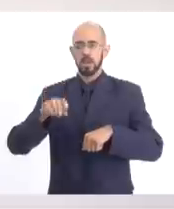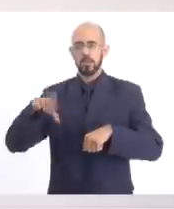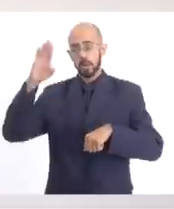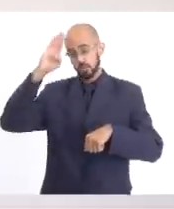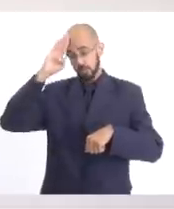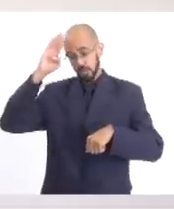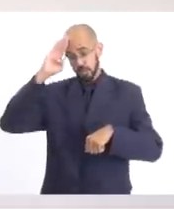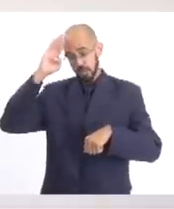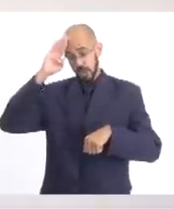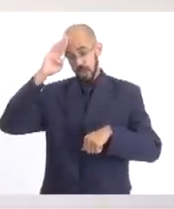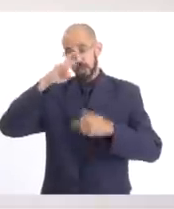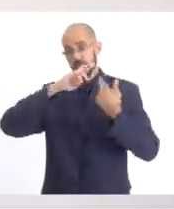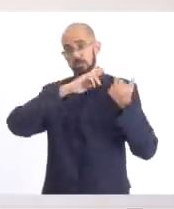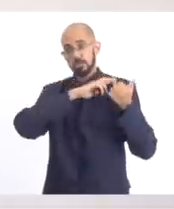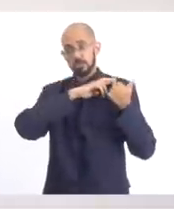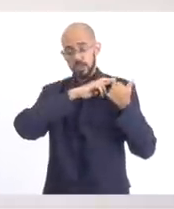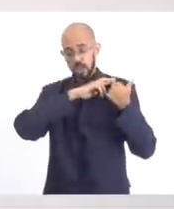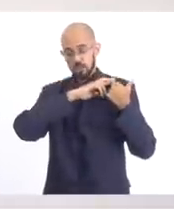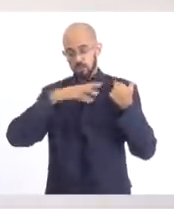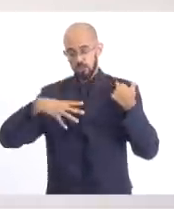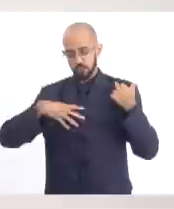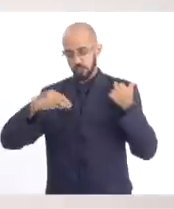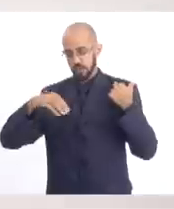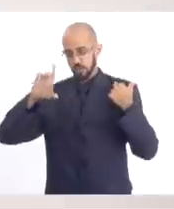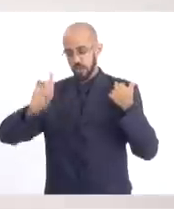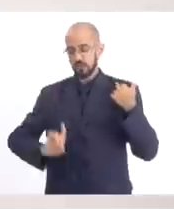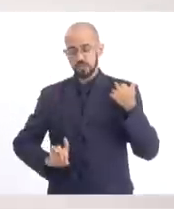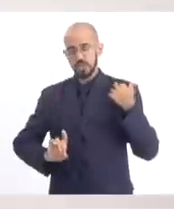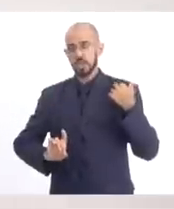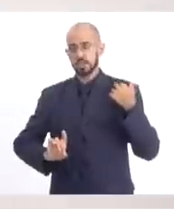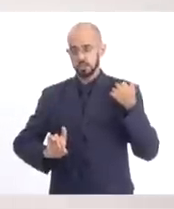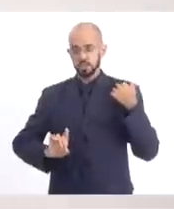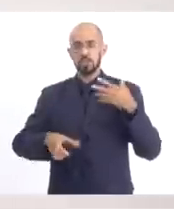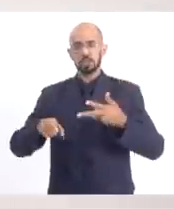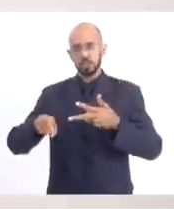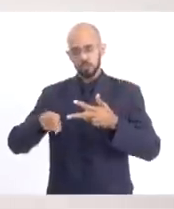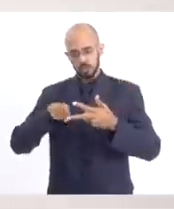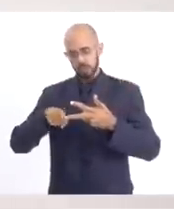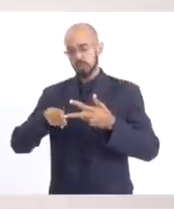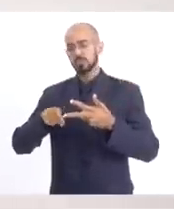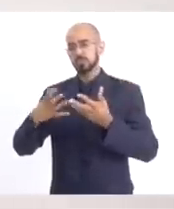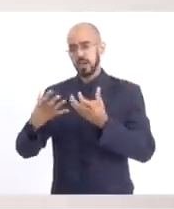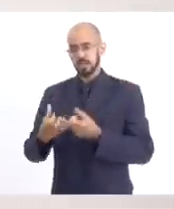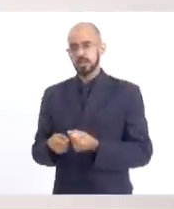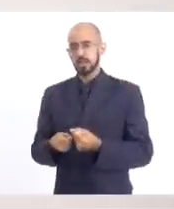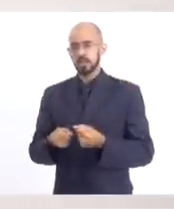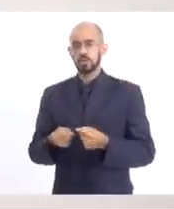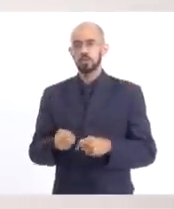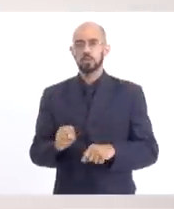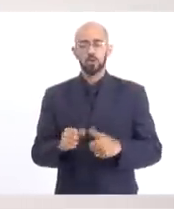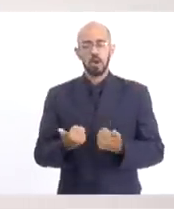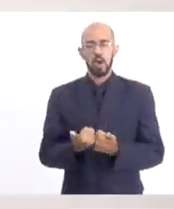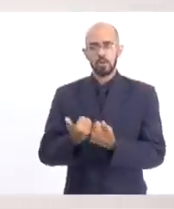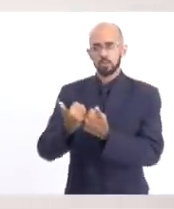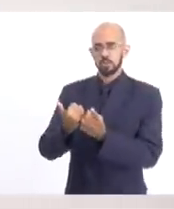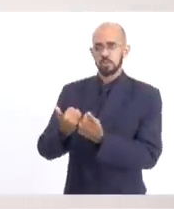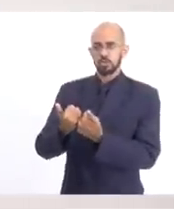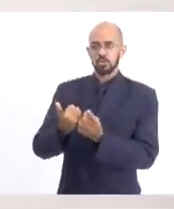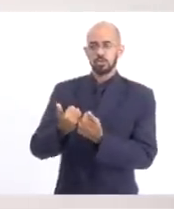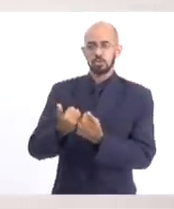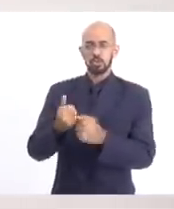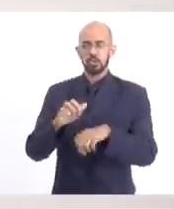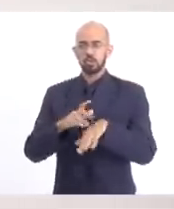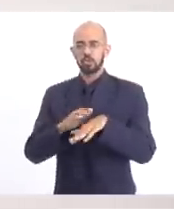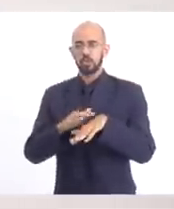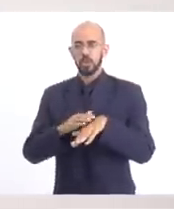responsável de criança com deficiência a ser regulamentado pelo Poder Executivo. Está acolhido. Auxílio invalidez não inferior ao soldo de